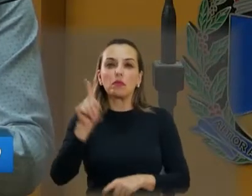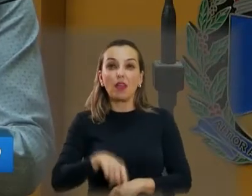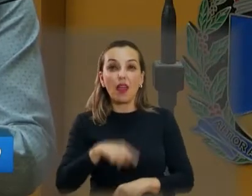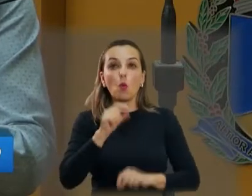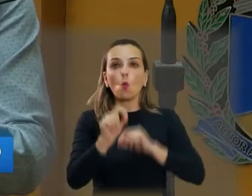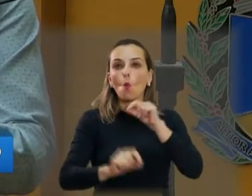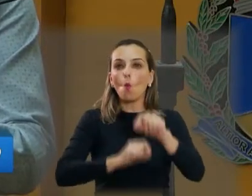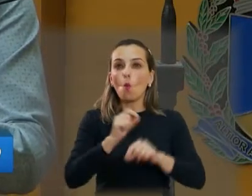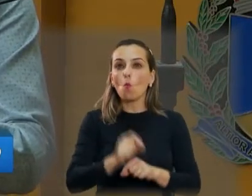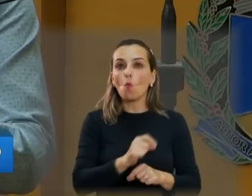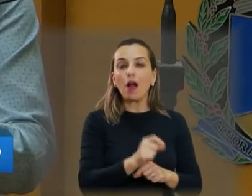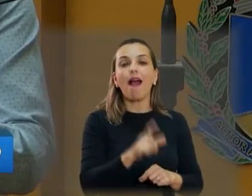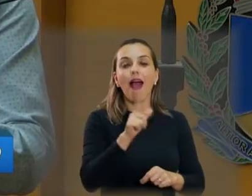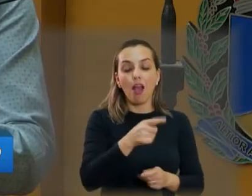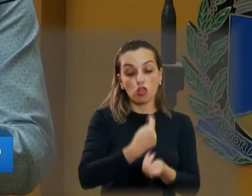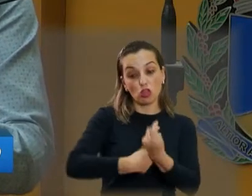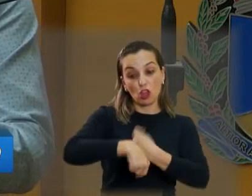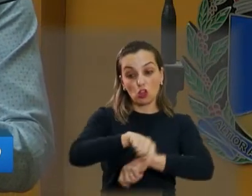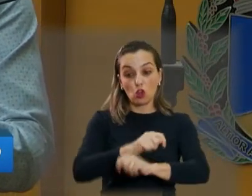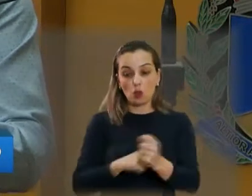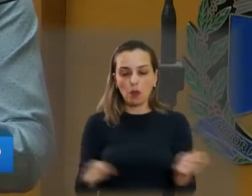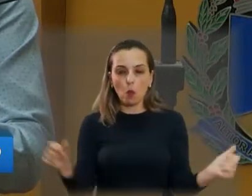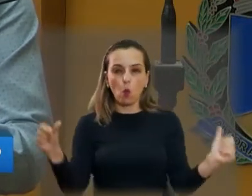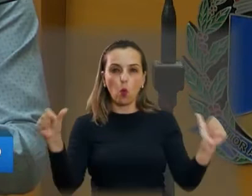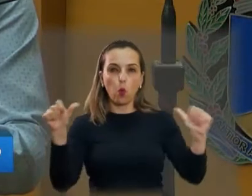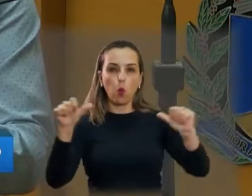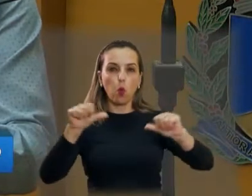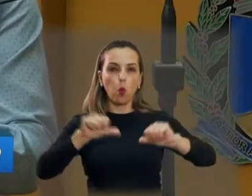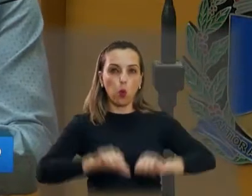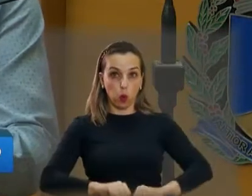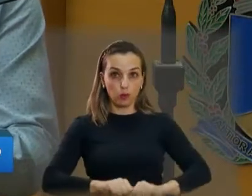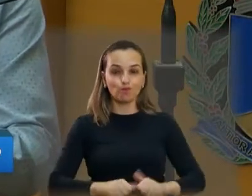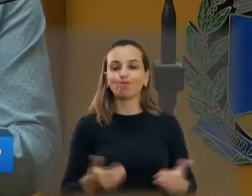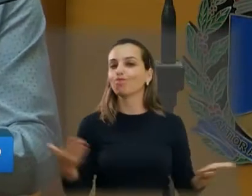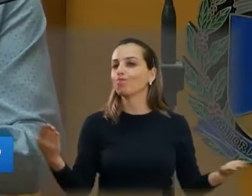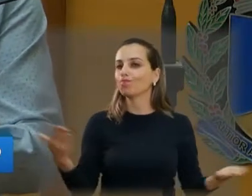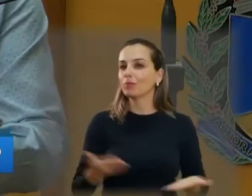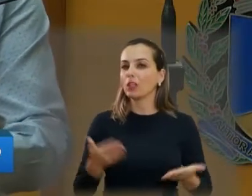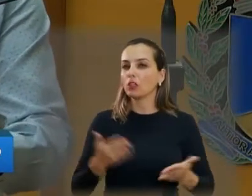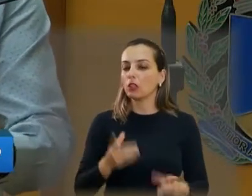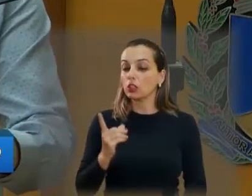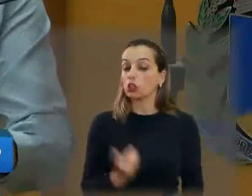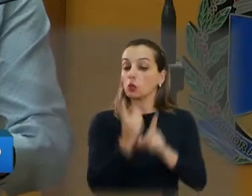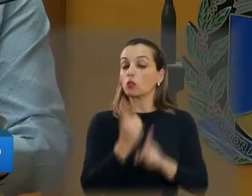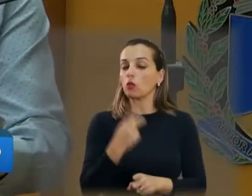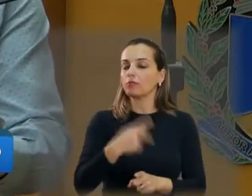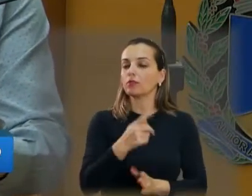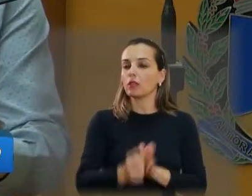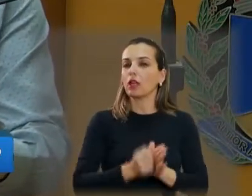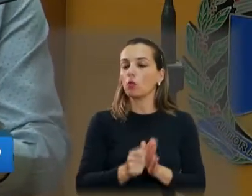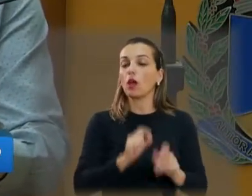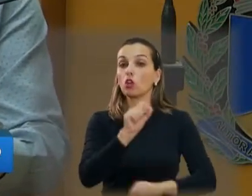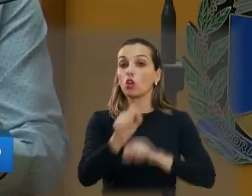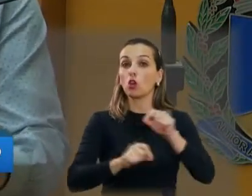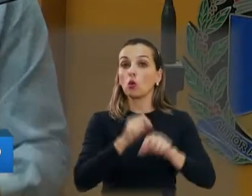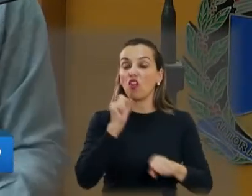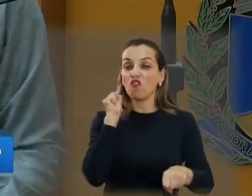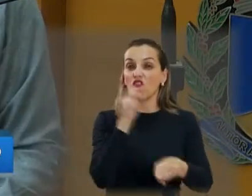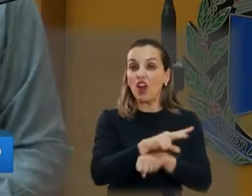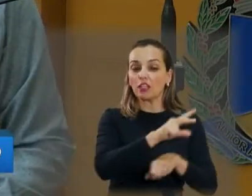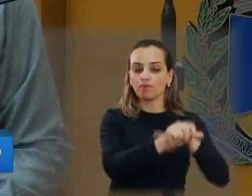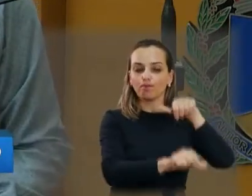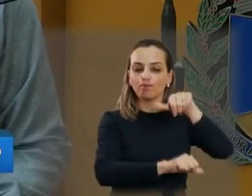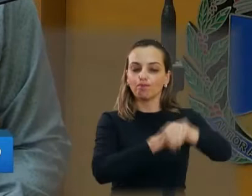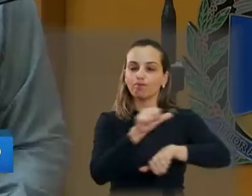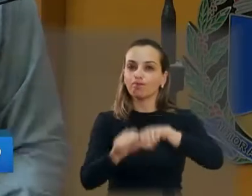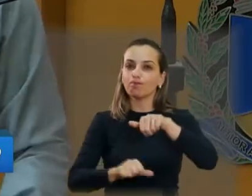consequência no setor produtivo da economia. E agora, ainda foi detectada aqui na cidade de Araraquara uma variante do vírus, que tem